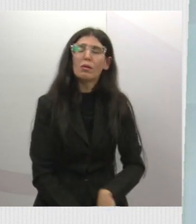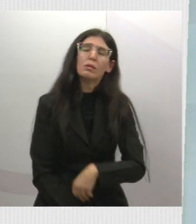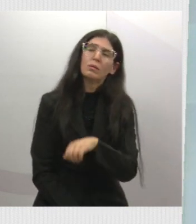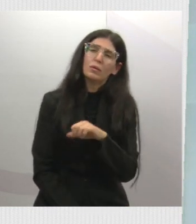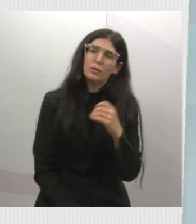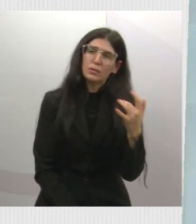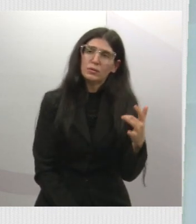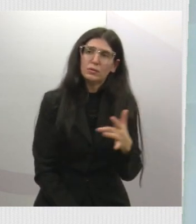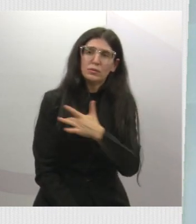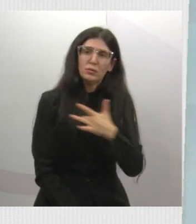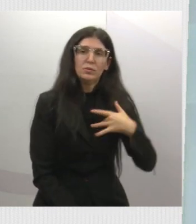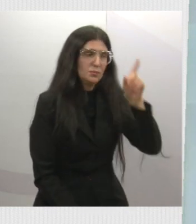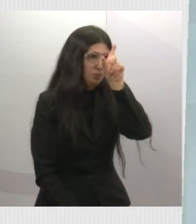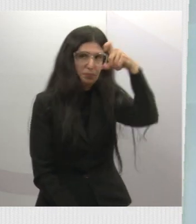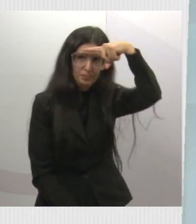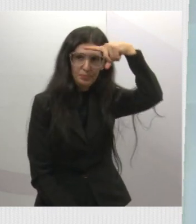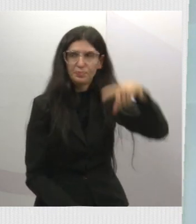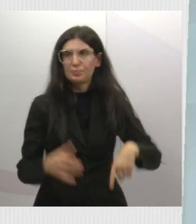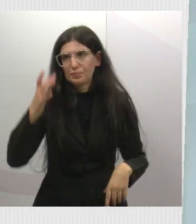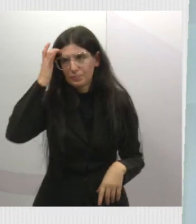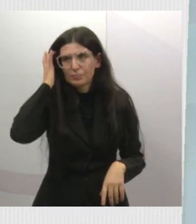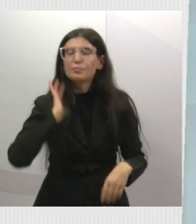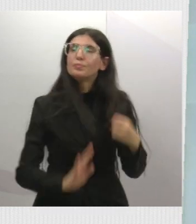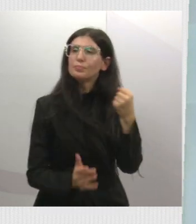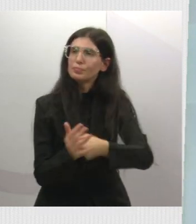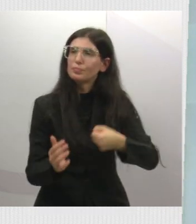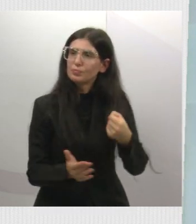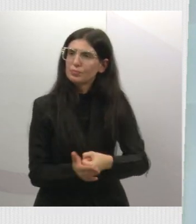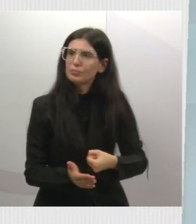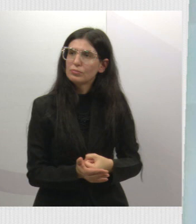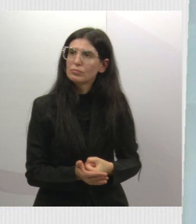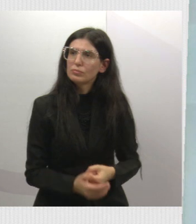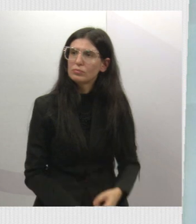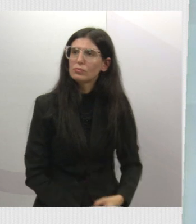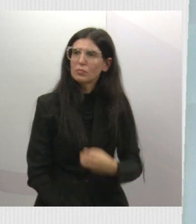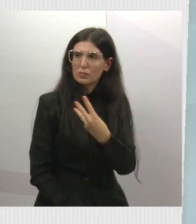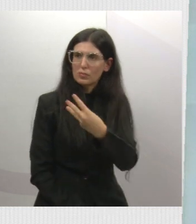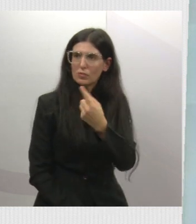Saúde, pela aplicação obrigatória, R$